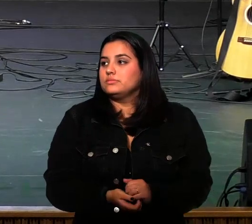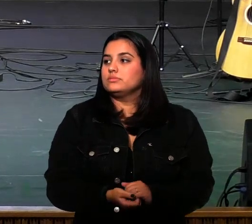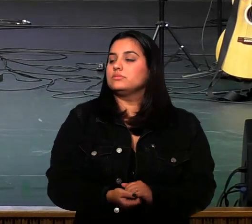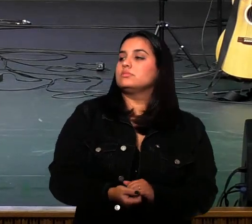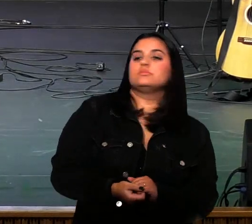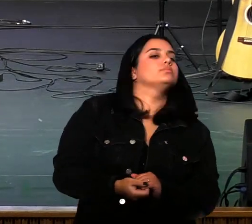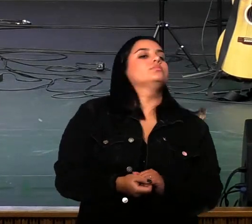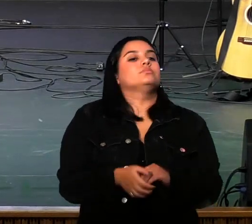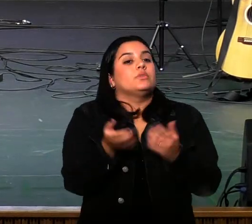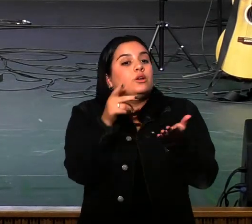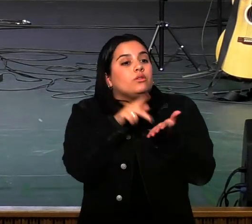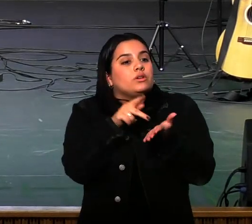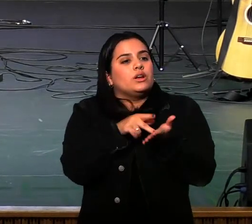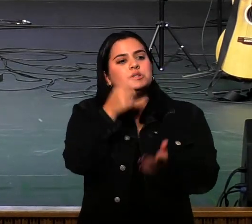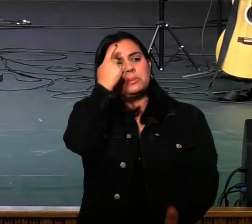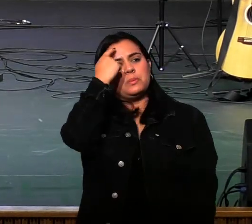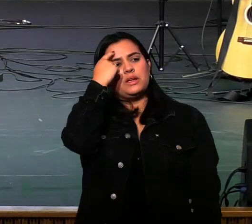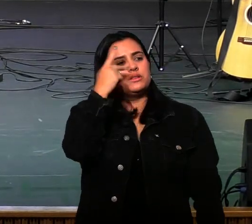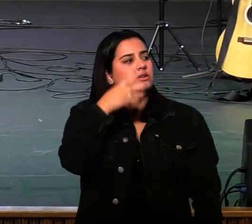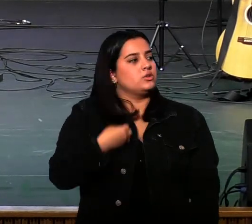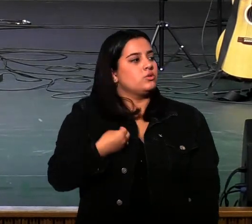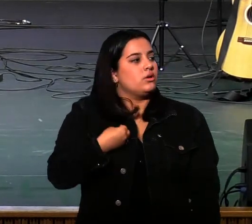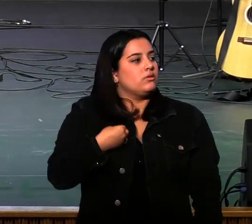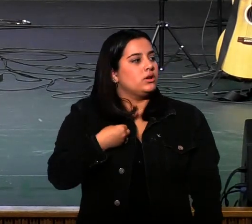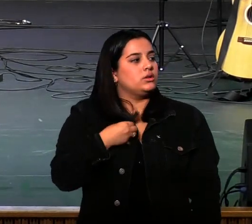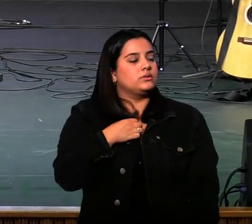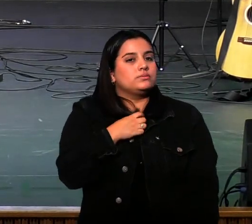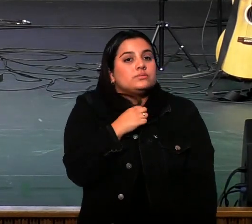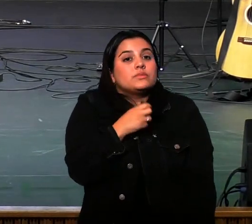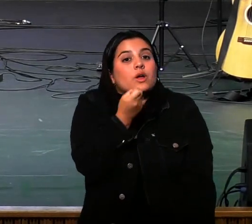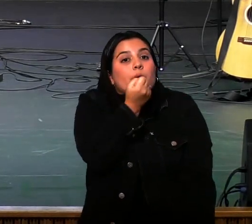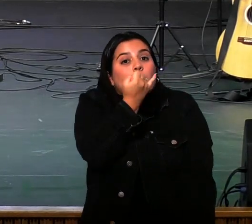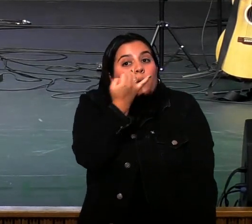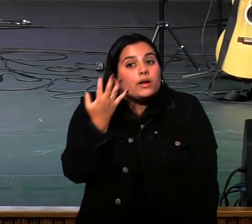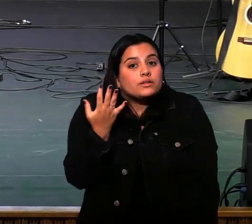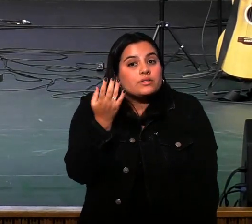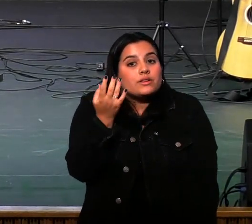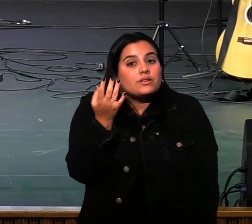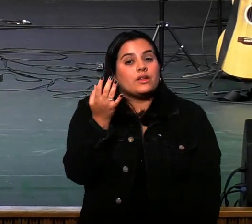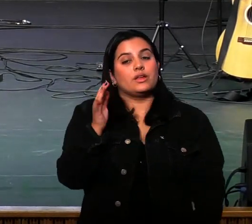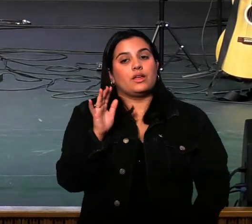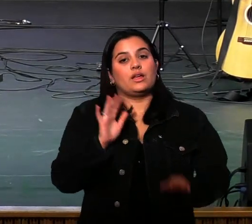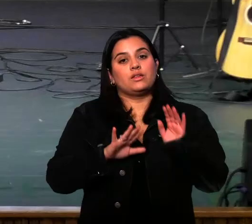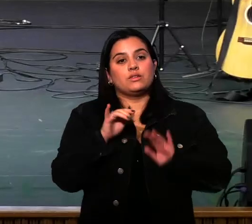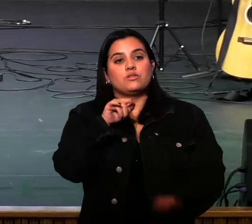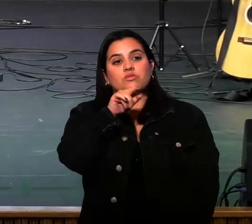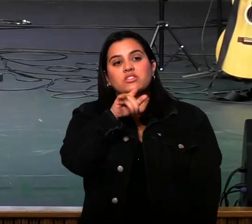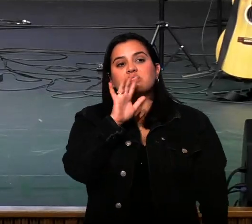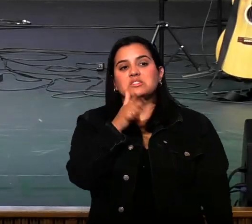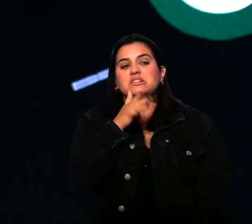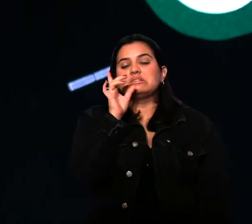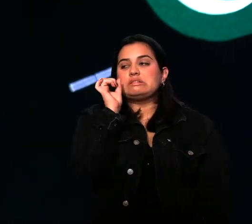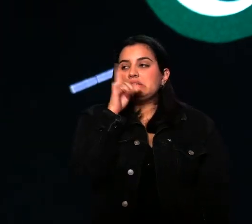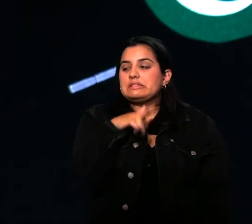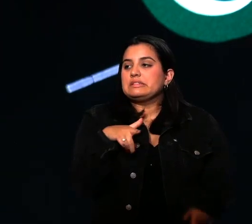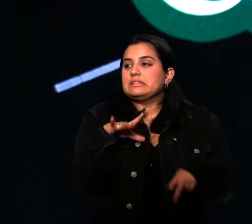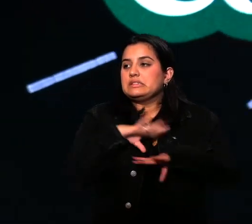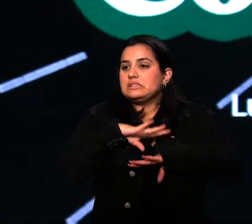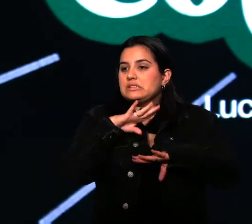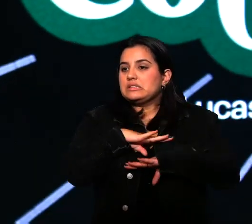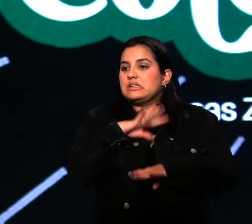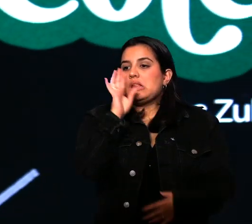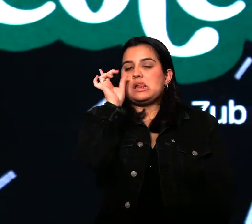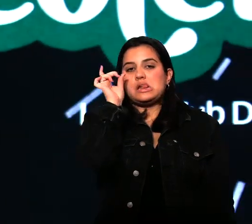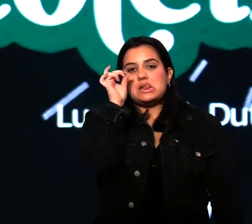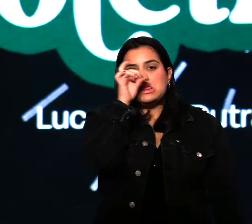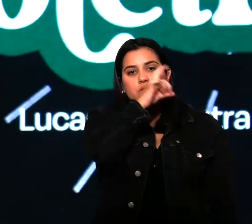É ou não é verdade, meu irmão? Pense em você. Quantas vezes talvez você foi obra complicada, você foi pedra de